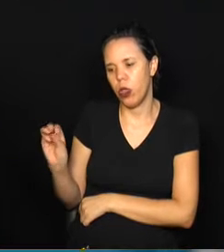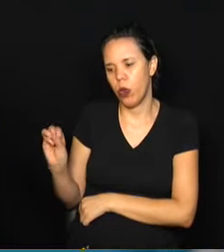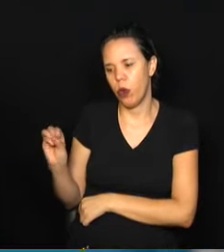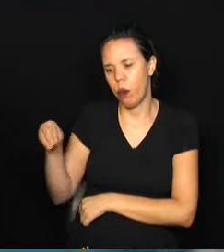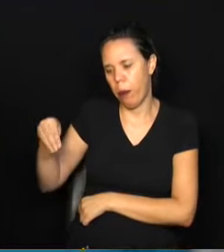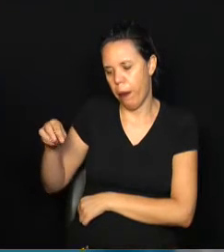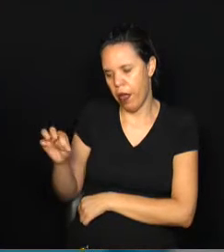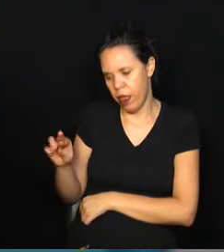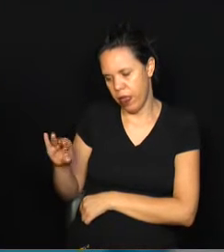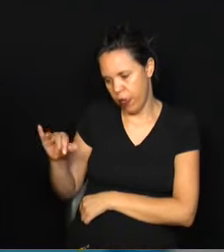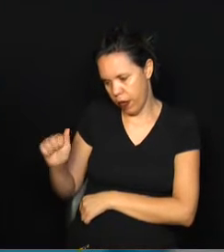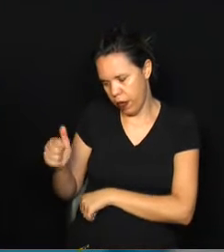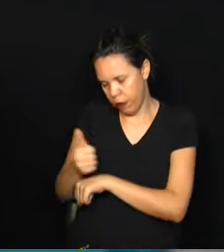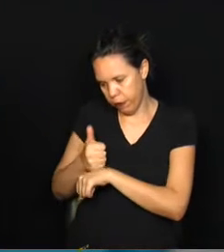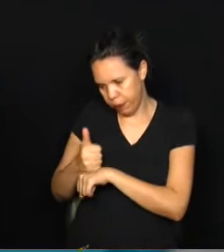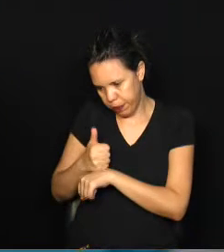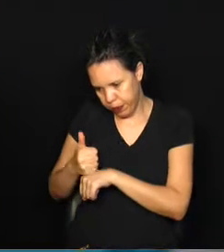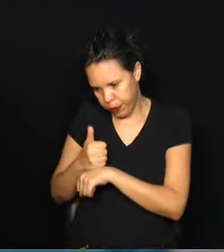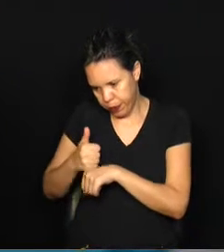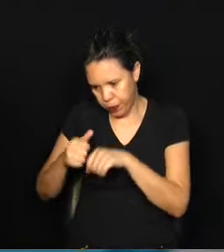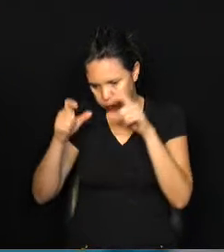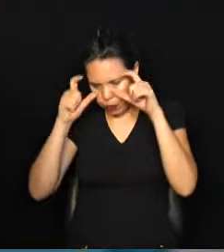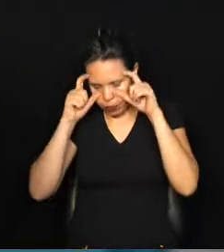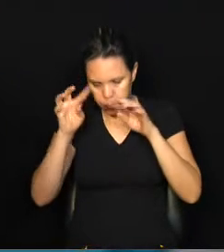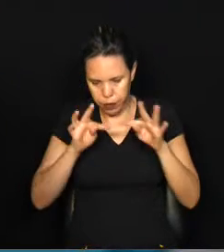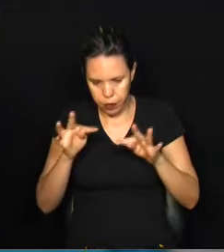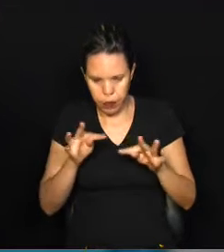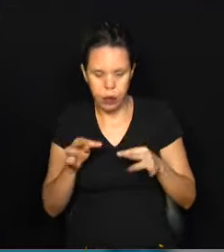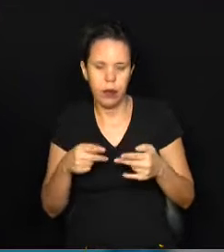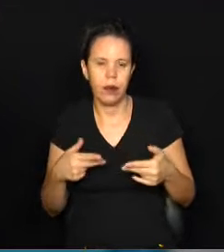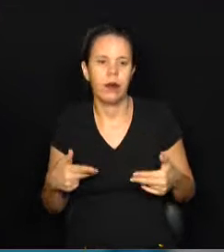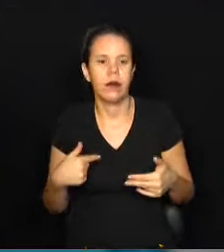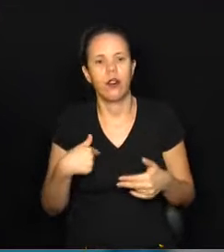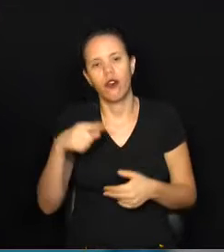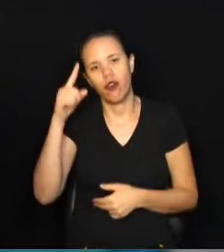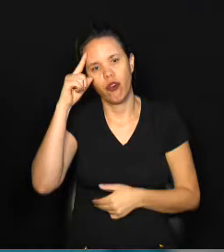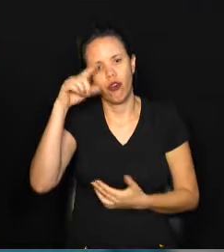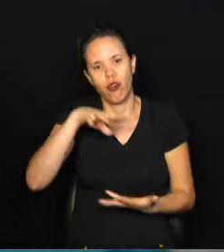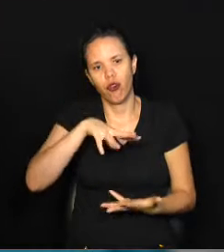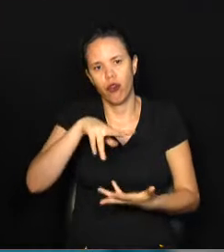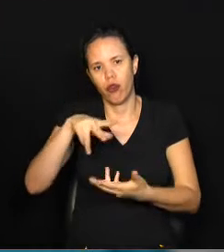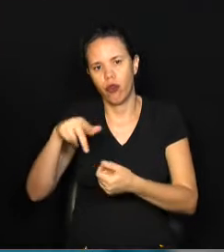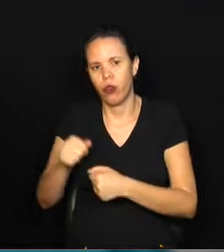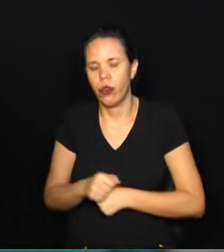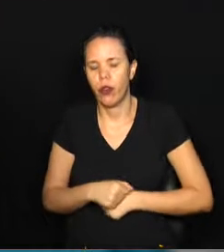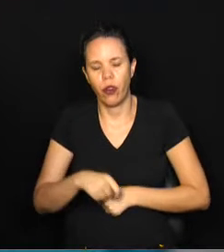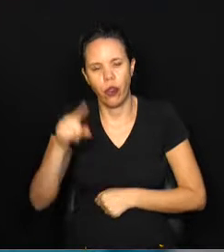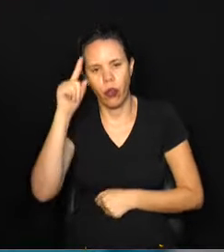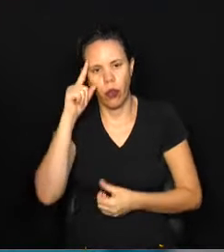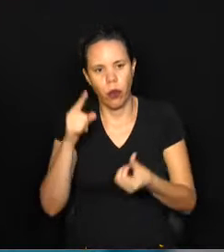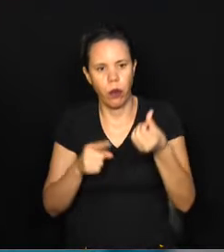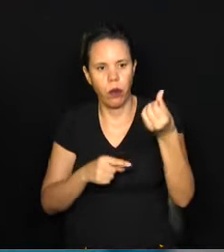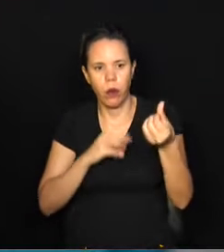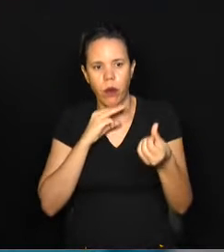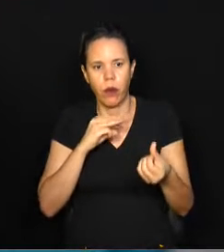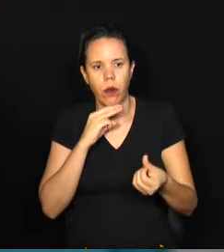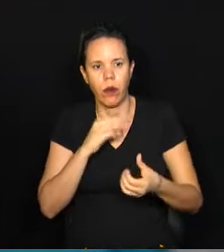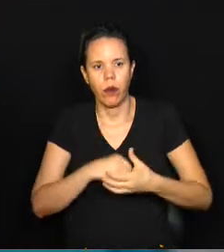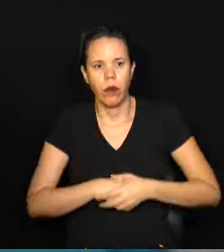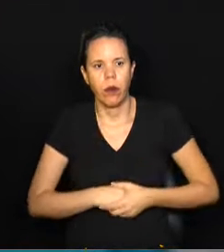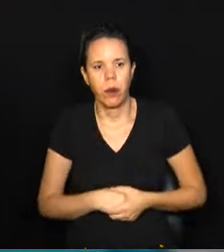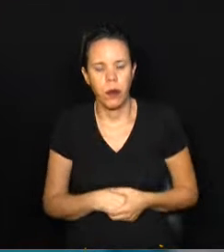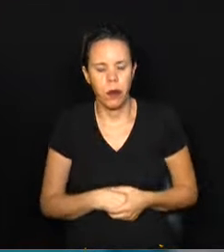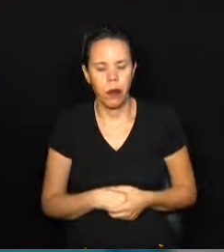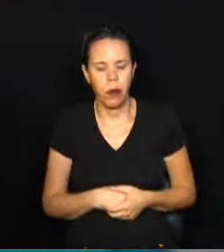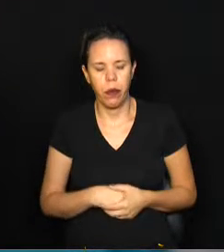é no dia 23, se não me falha a memória, deixa eu ver aqui, o Dia Mundial da Optometria. Dia 6 de março